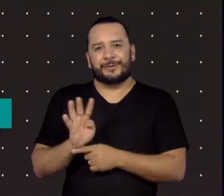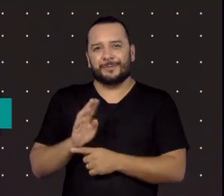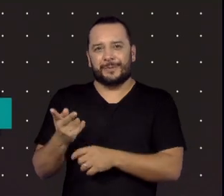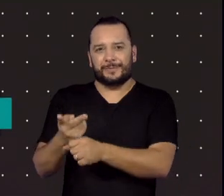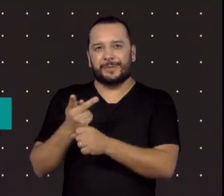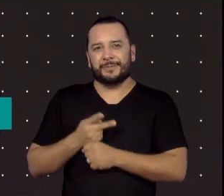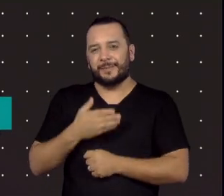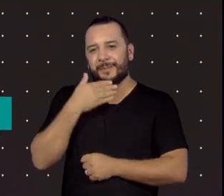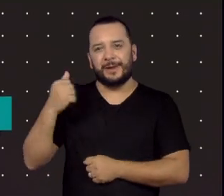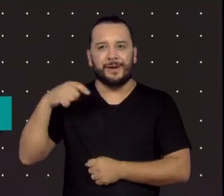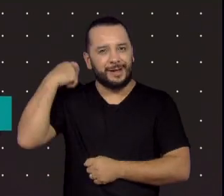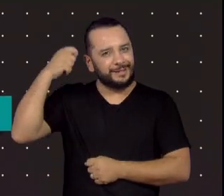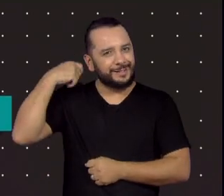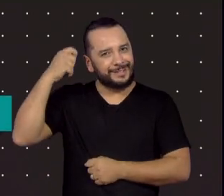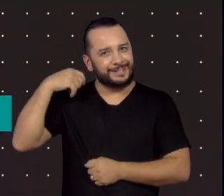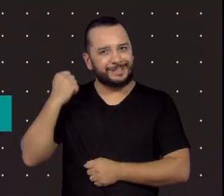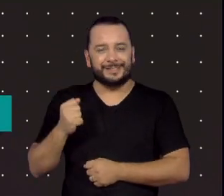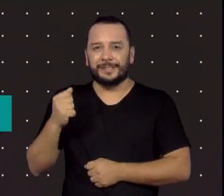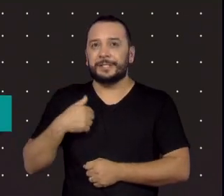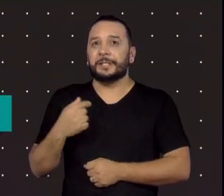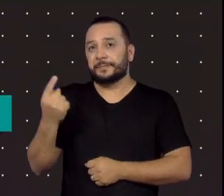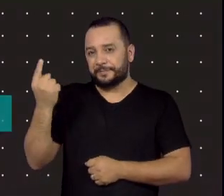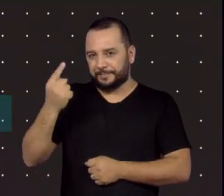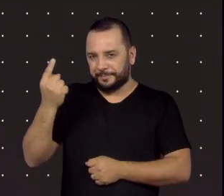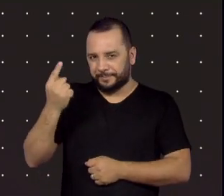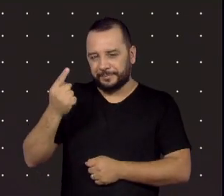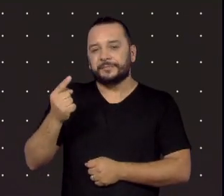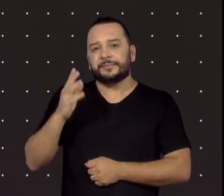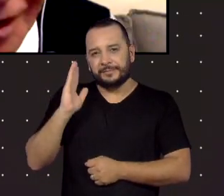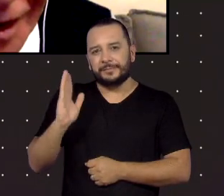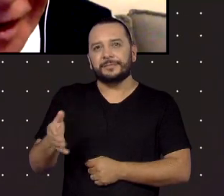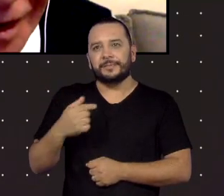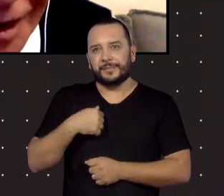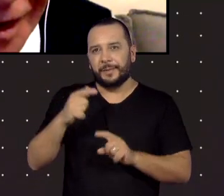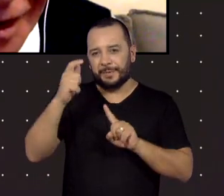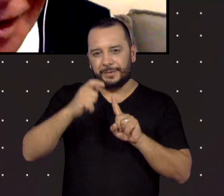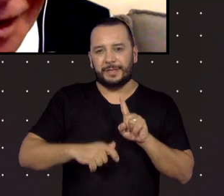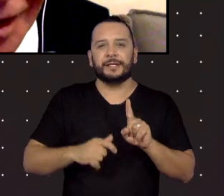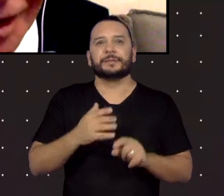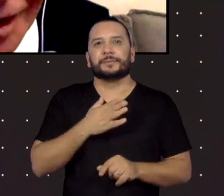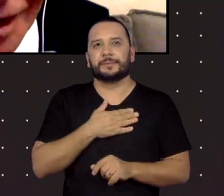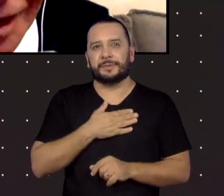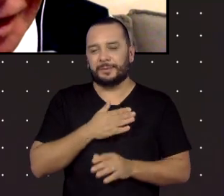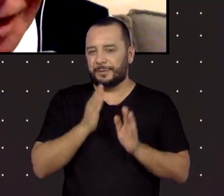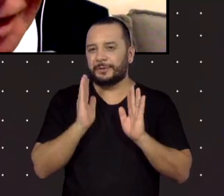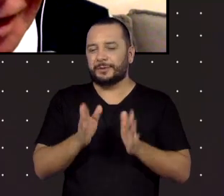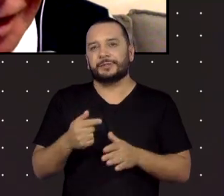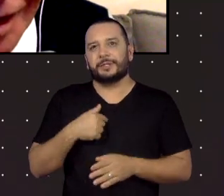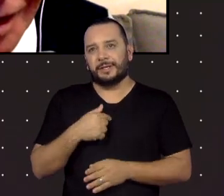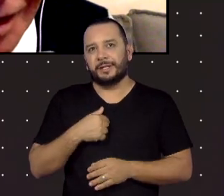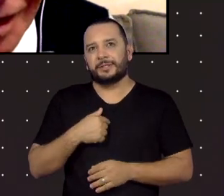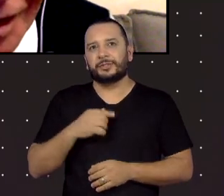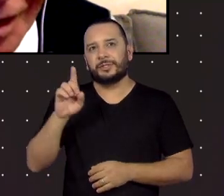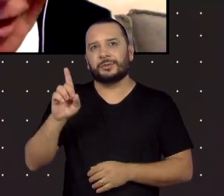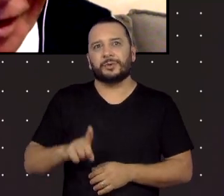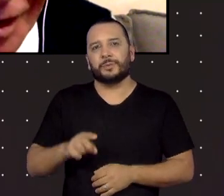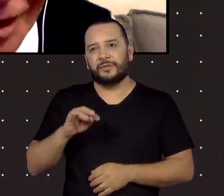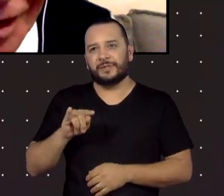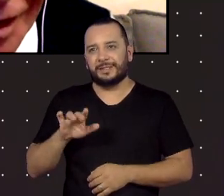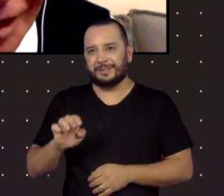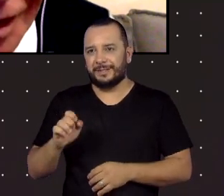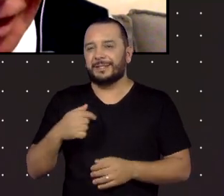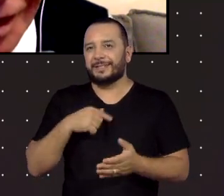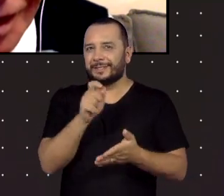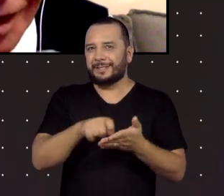atriz. O meu primeiro papel título, dirigido pelo Maurice Capovilla. E o grande escritor que